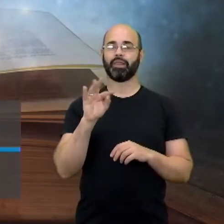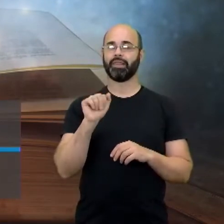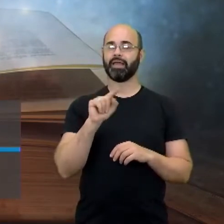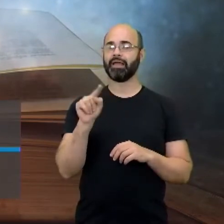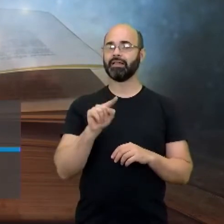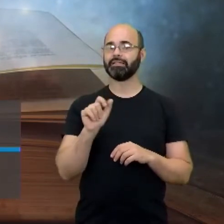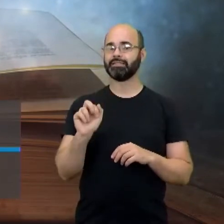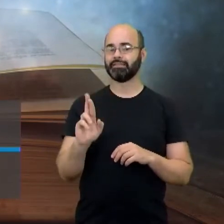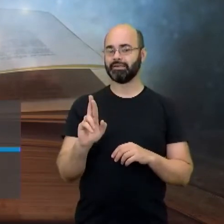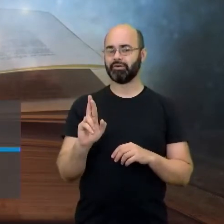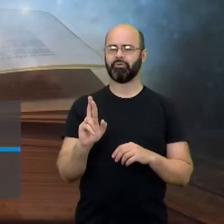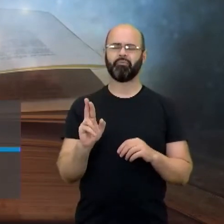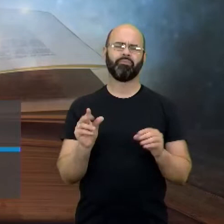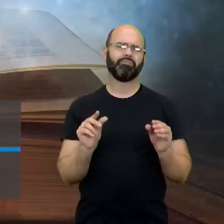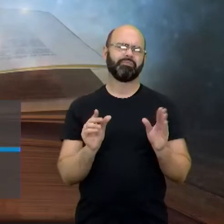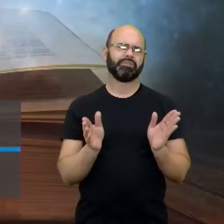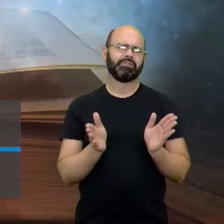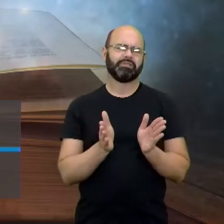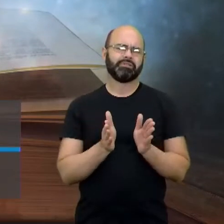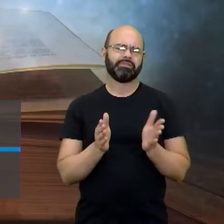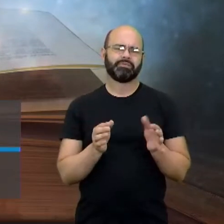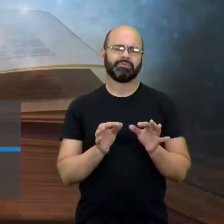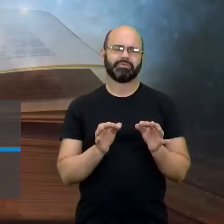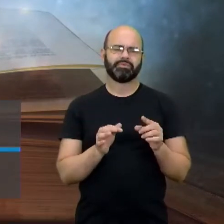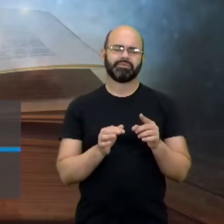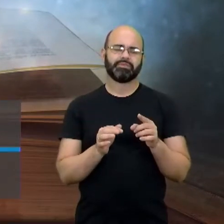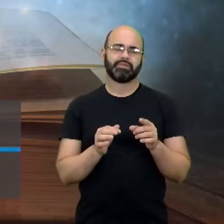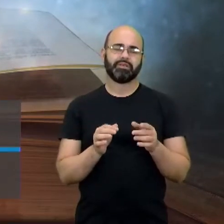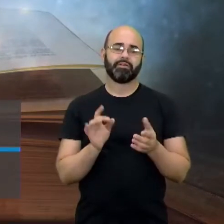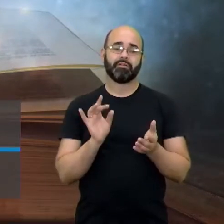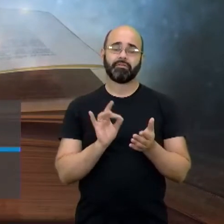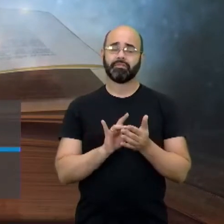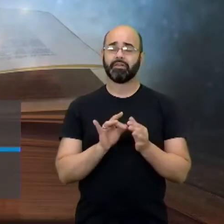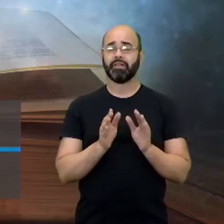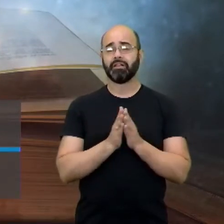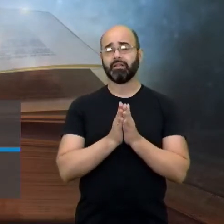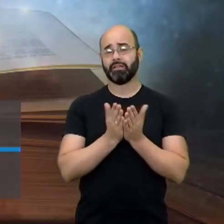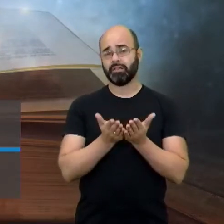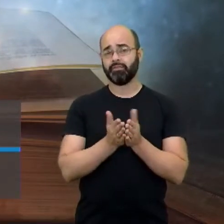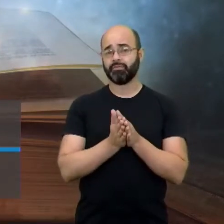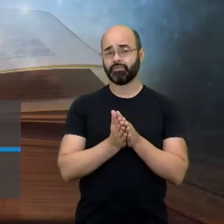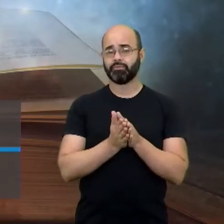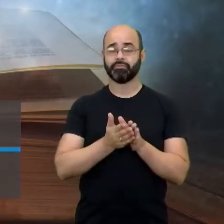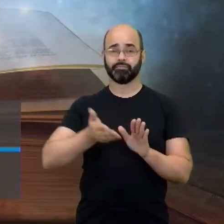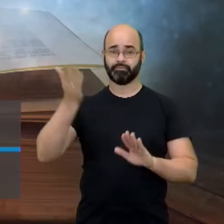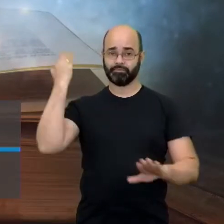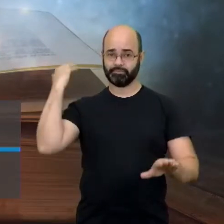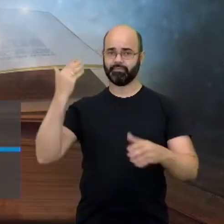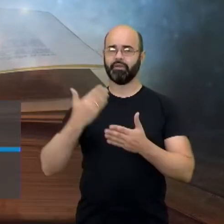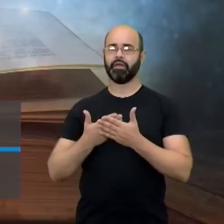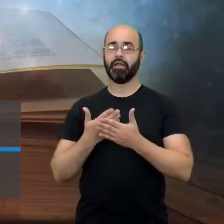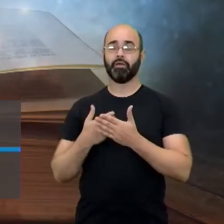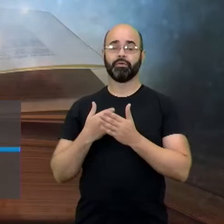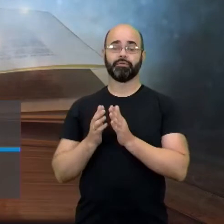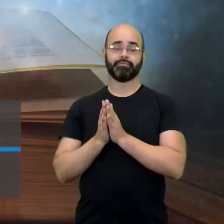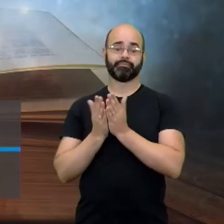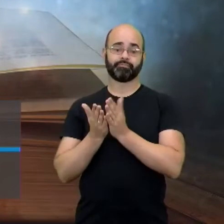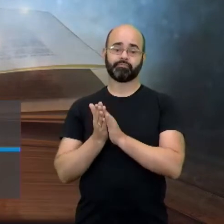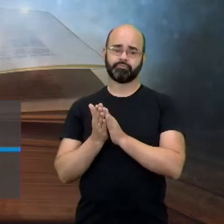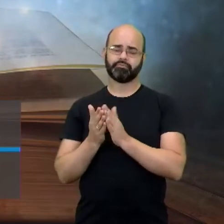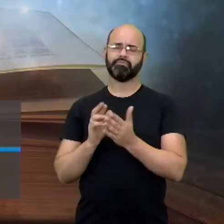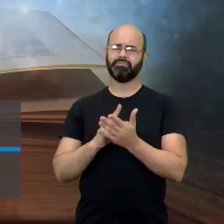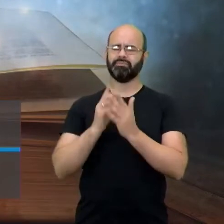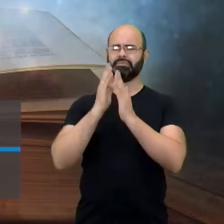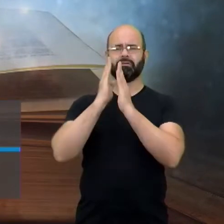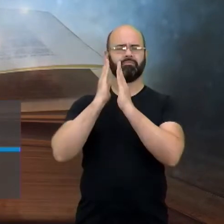brinquei, é um livro de pobre, não sei se vocês se lembram. É que, na verdade, é só um livro, e aquele livro que eu trouxe na outra aula, ele tem uma coletânea